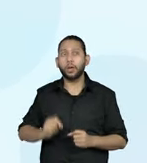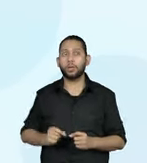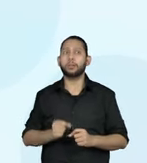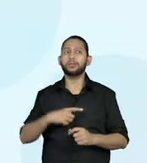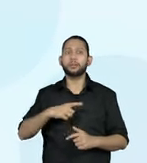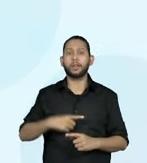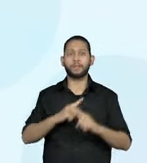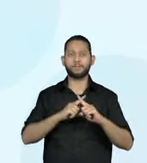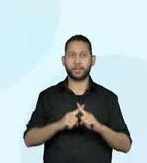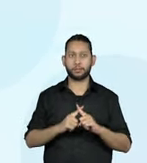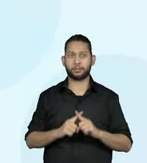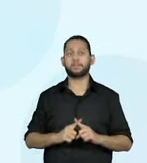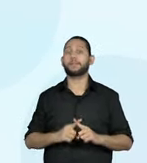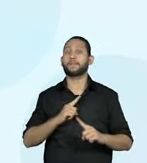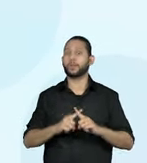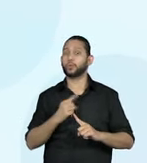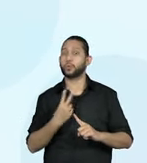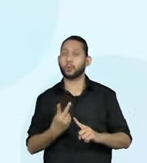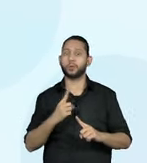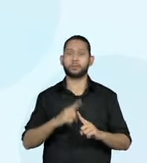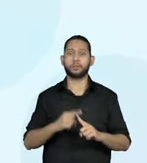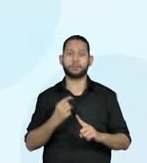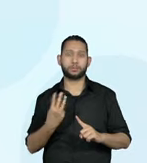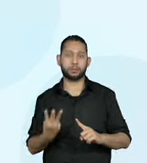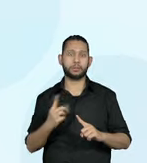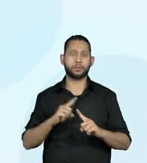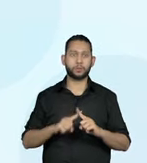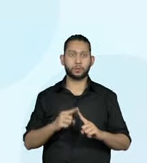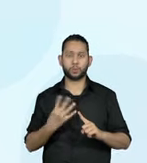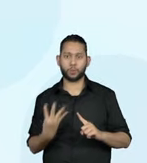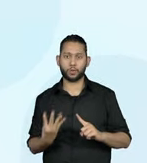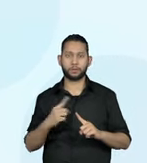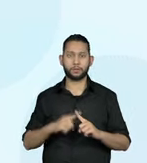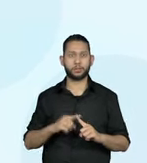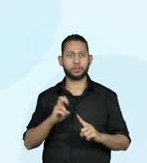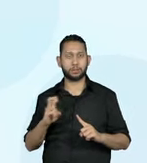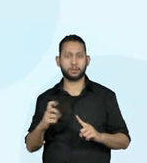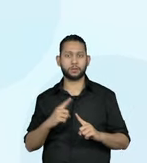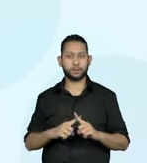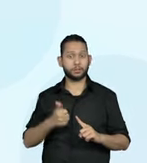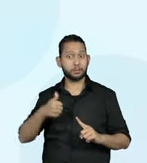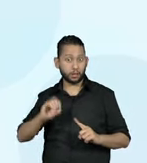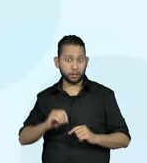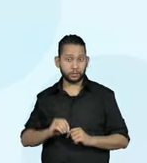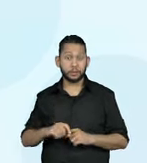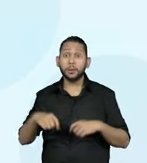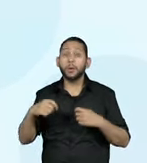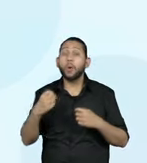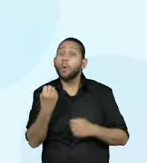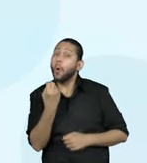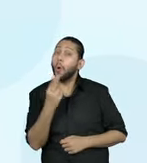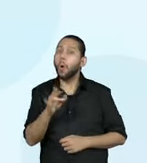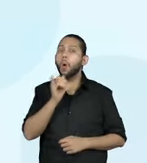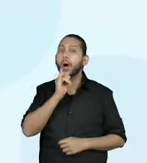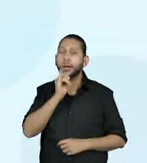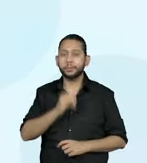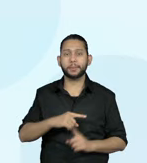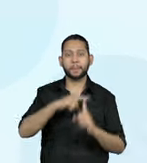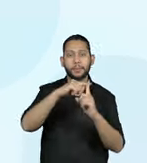10, com os significados de adição de parcelas iguais e elementos apresentados em disposição